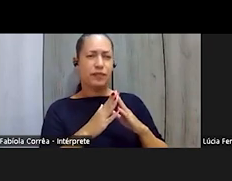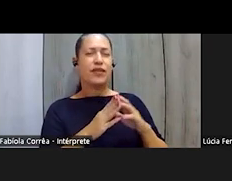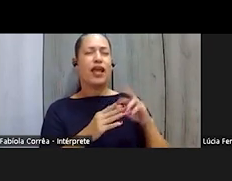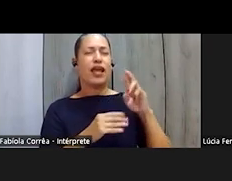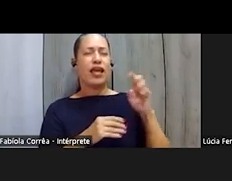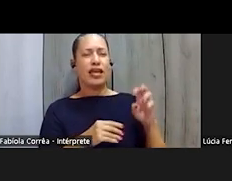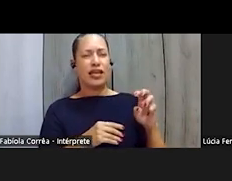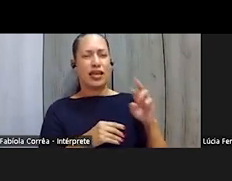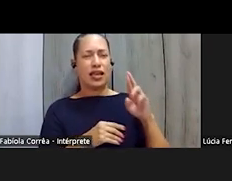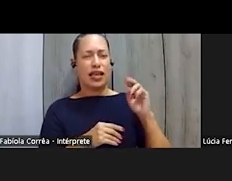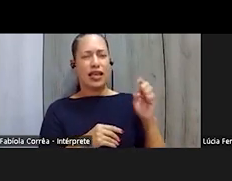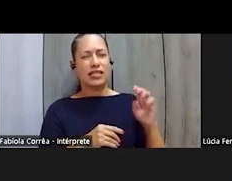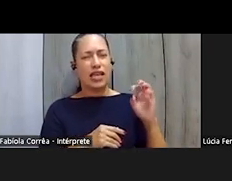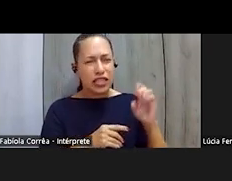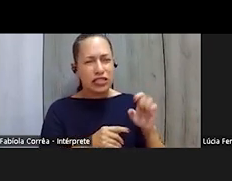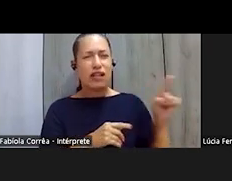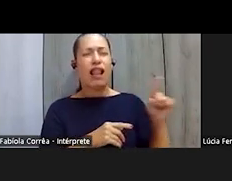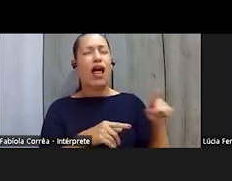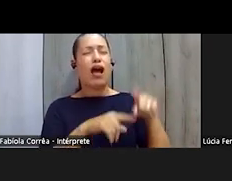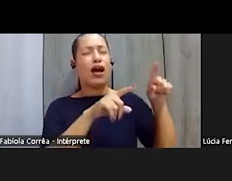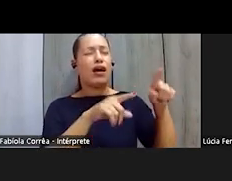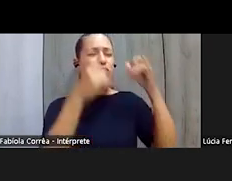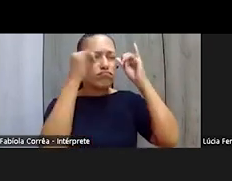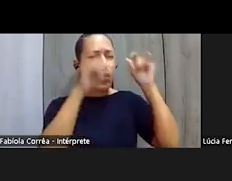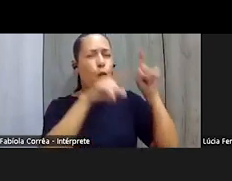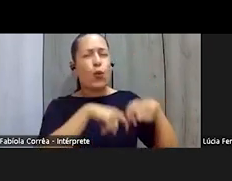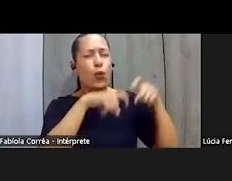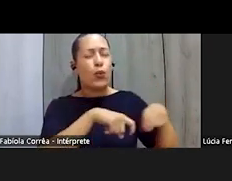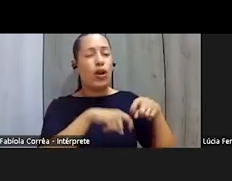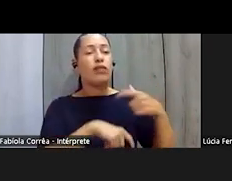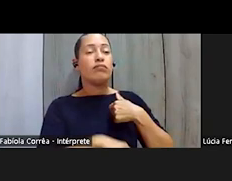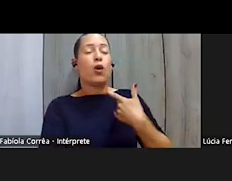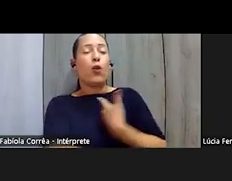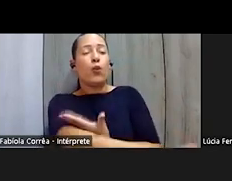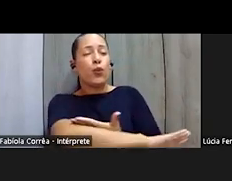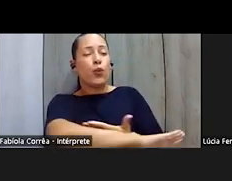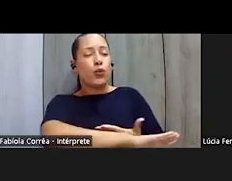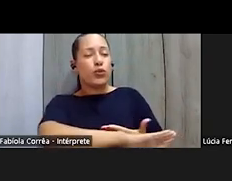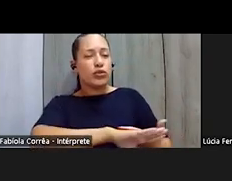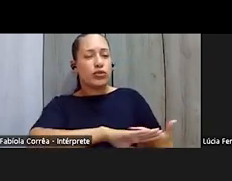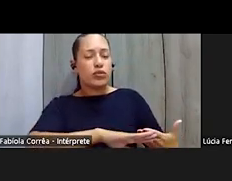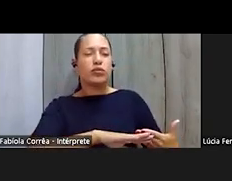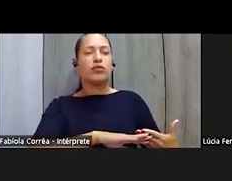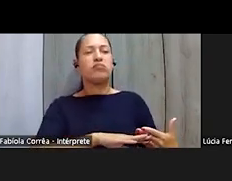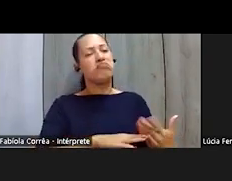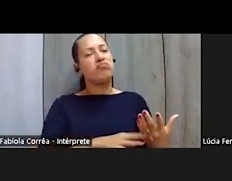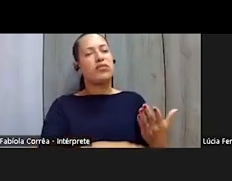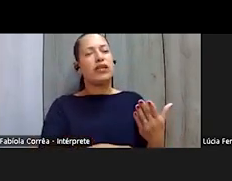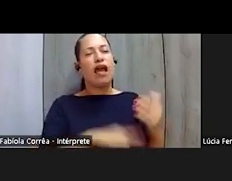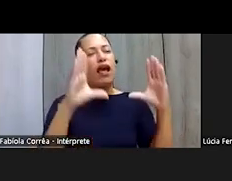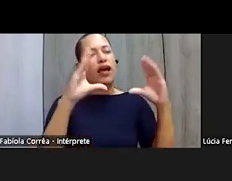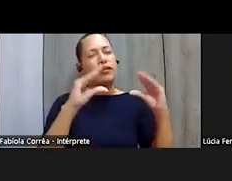muito rural, por costume eu tinha saídas no final da tarde com meus amigos